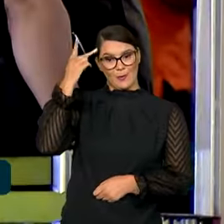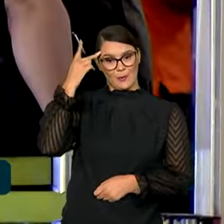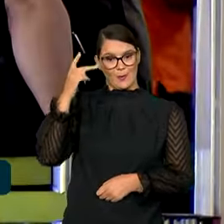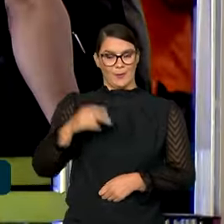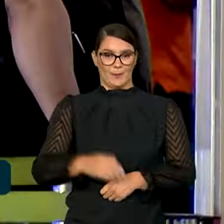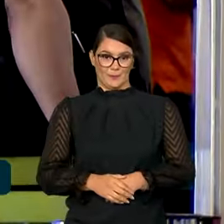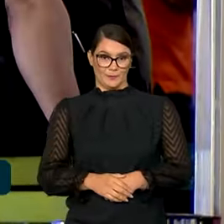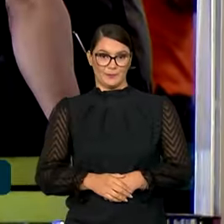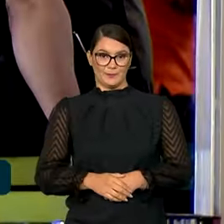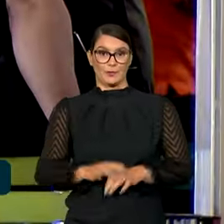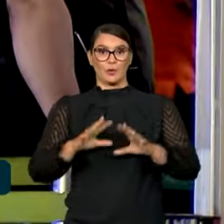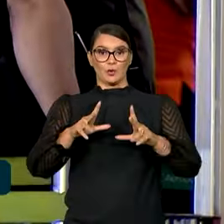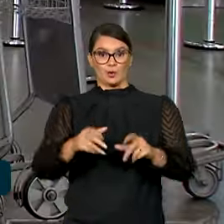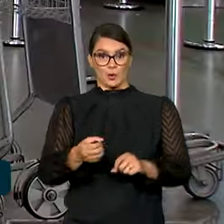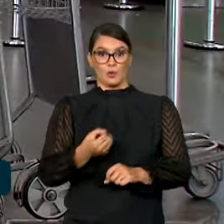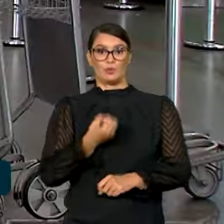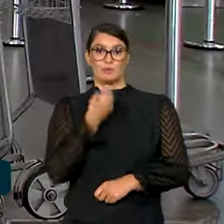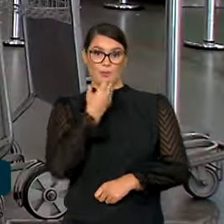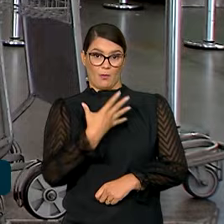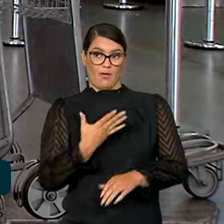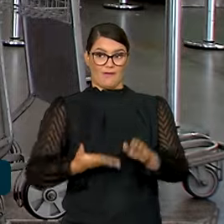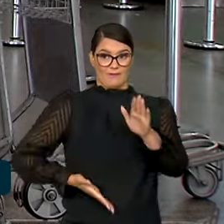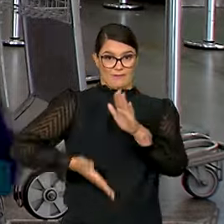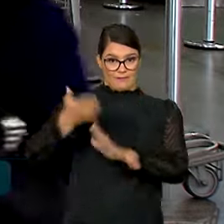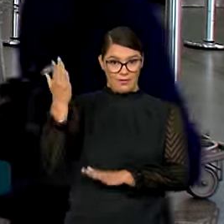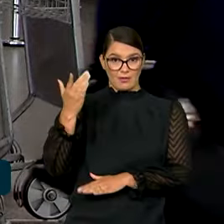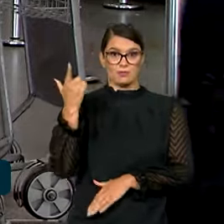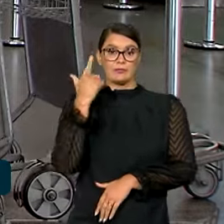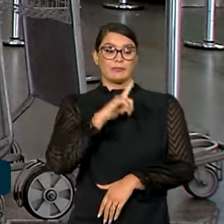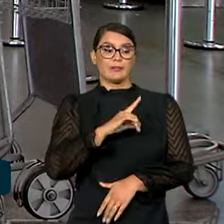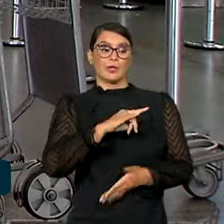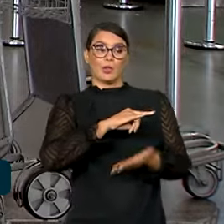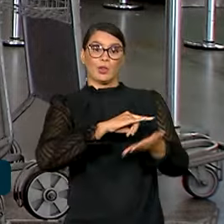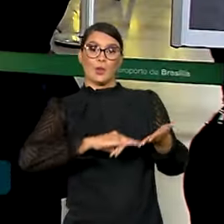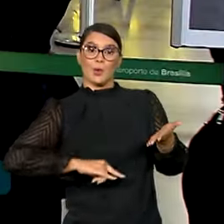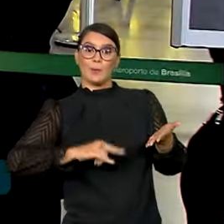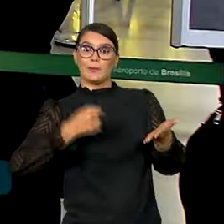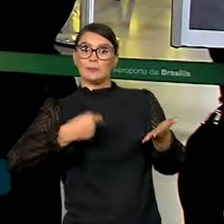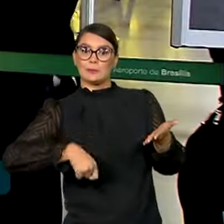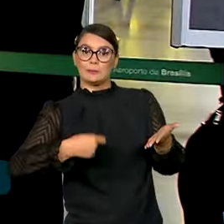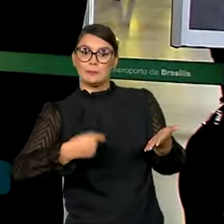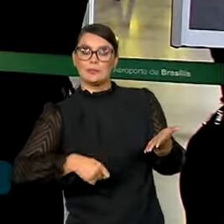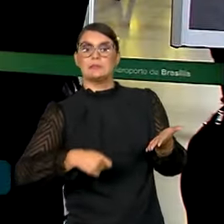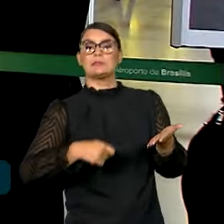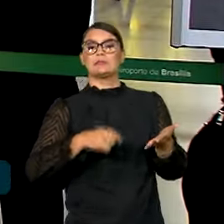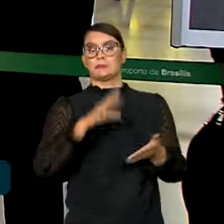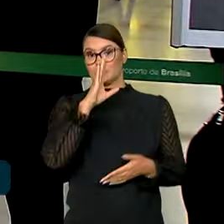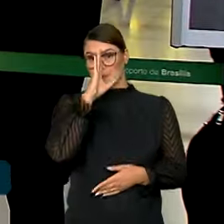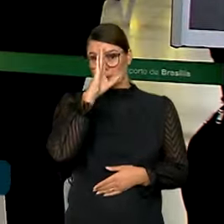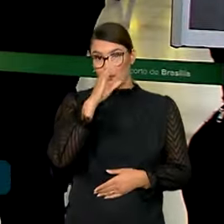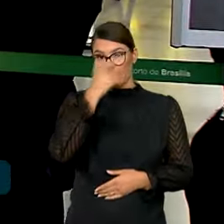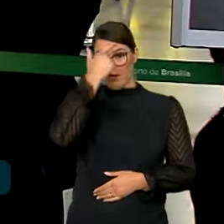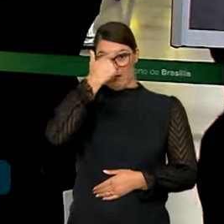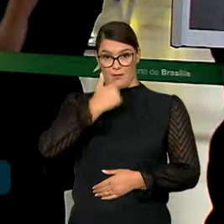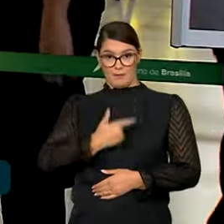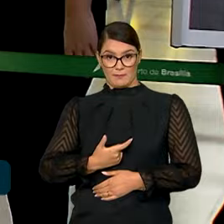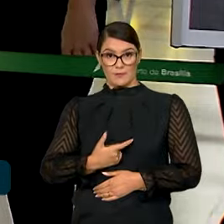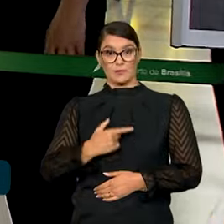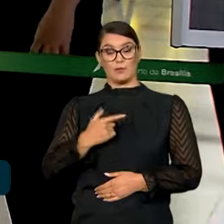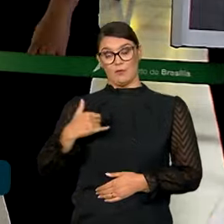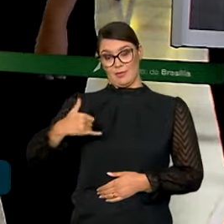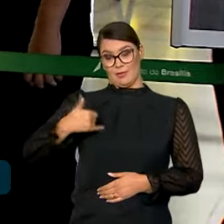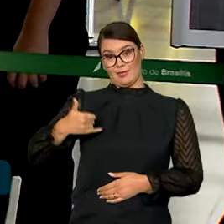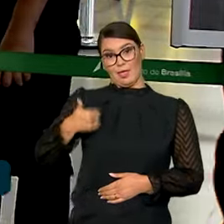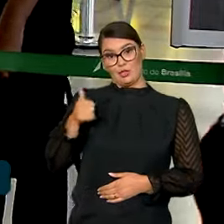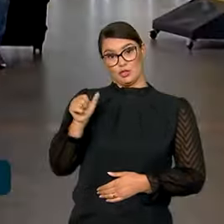que todos tenham uma boa viagem, é bom verificar a documentação necessária, em especial se o passageiro for menor